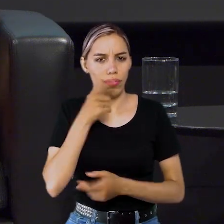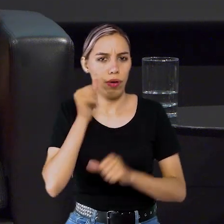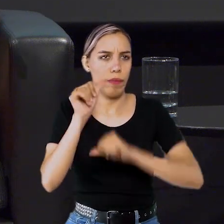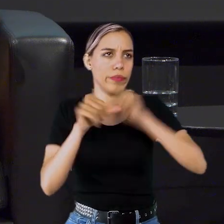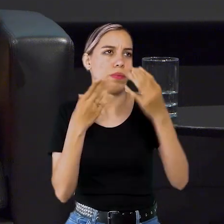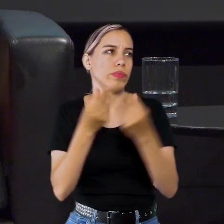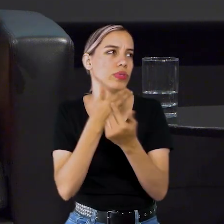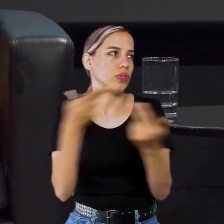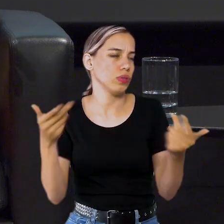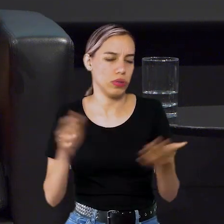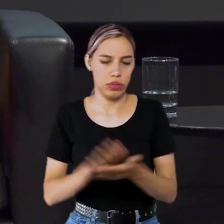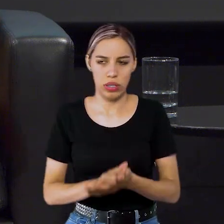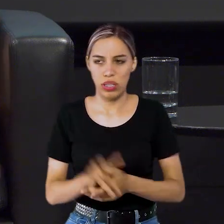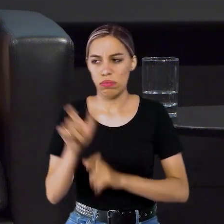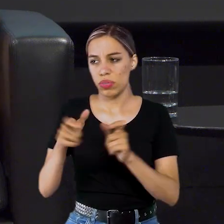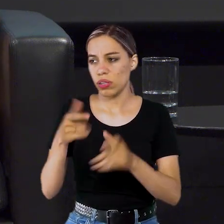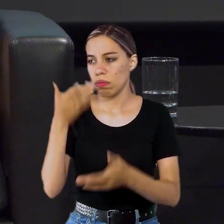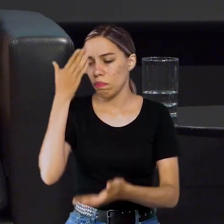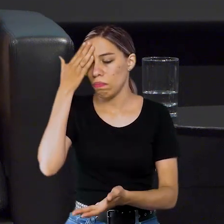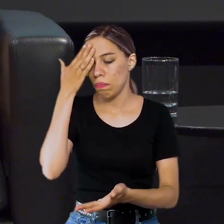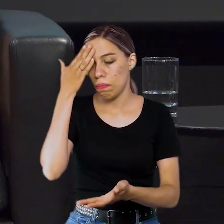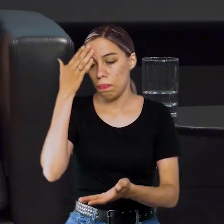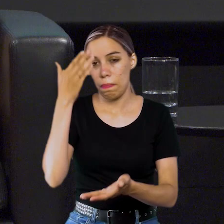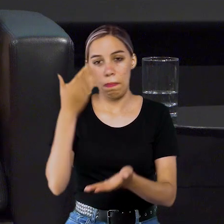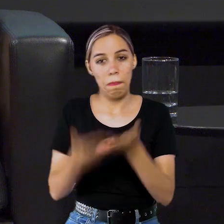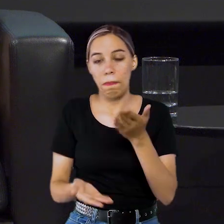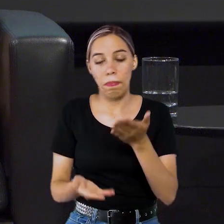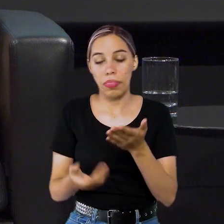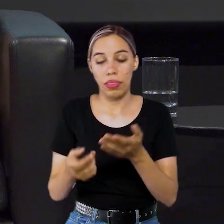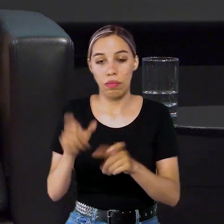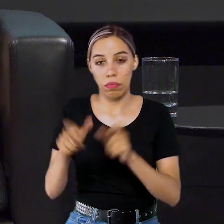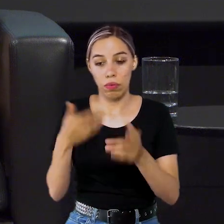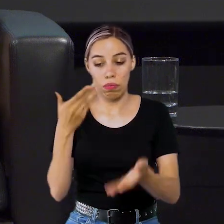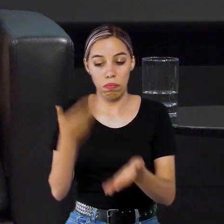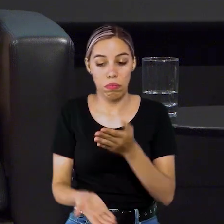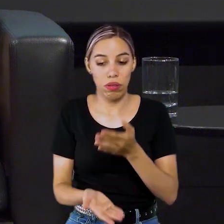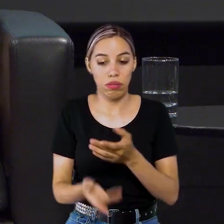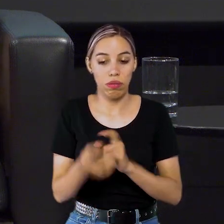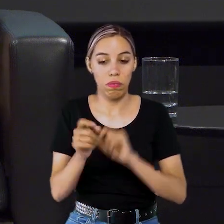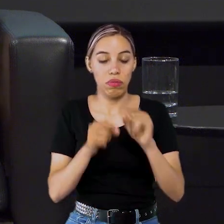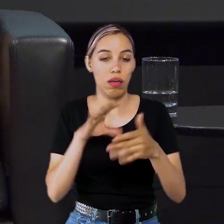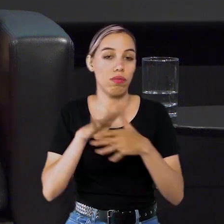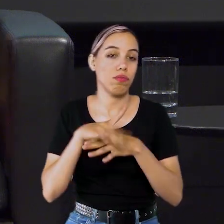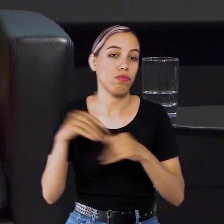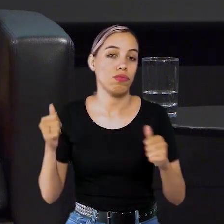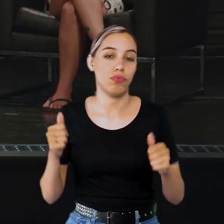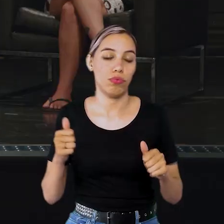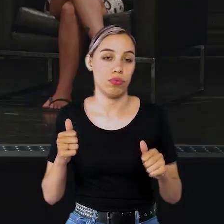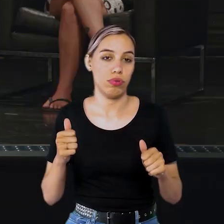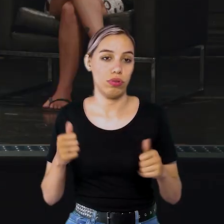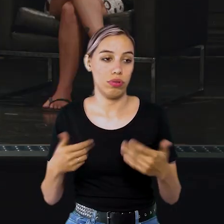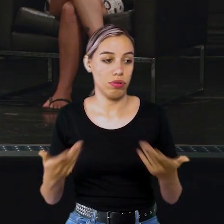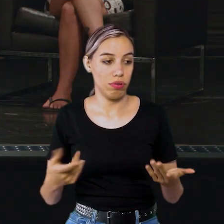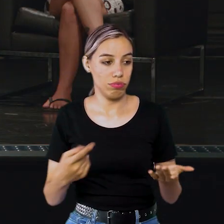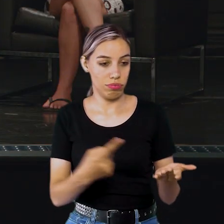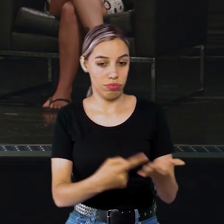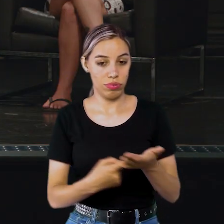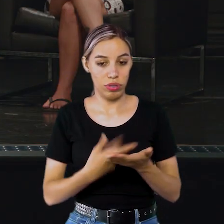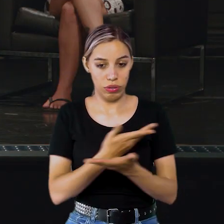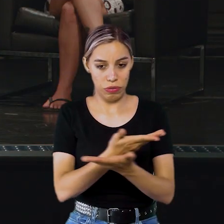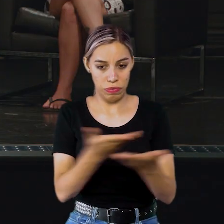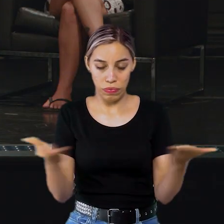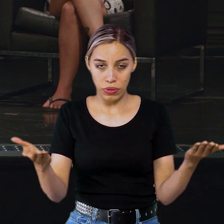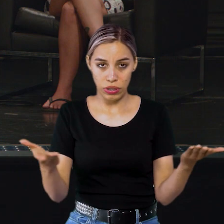senso do entendimento do que é a cura e do que é a educação, do que é o respeito. Então, eu convoco vocês todos,